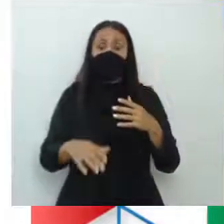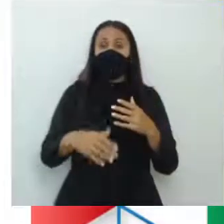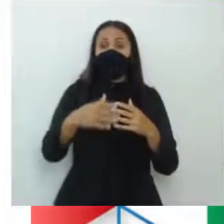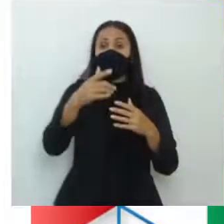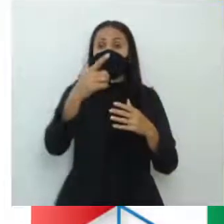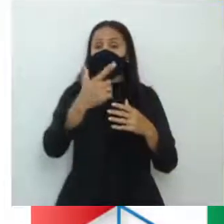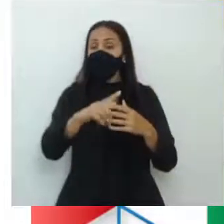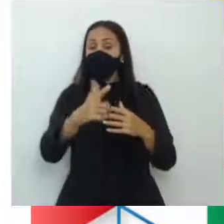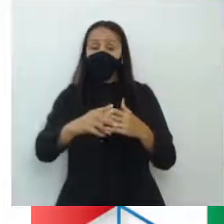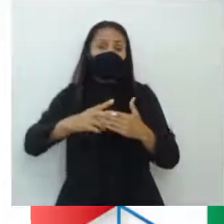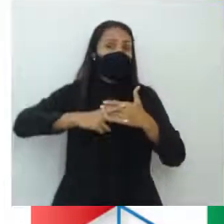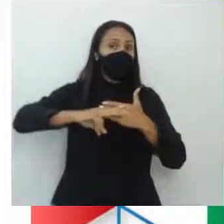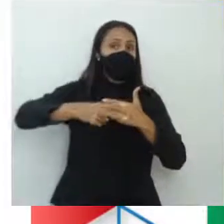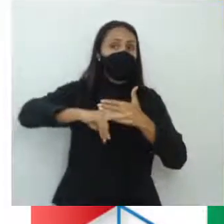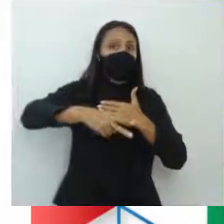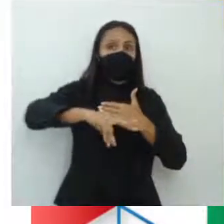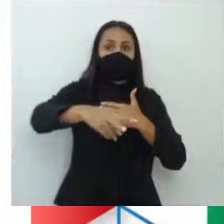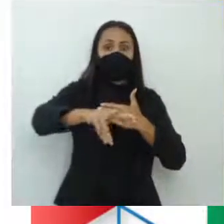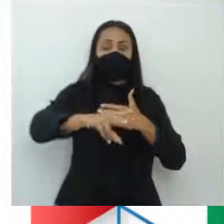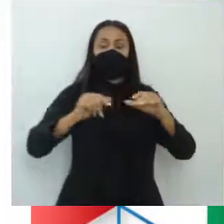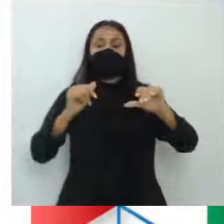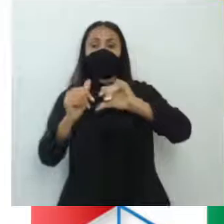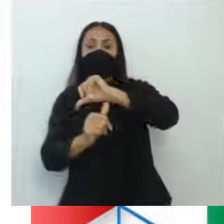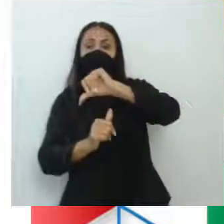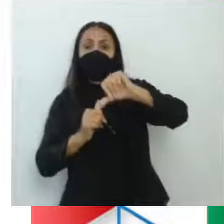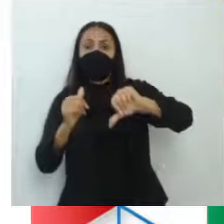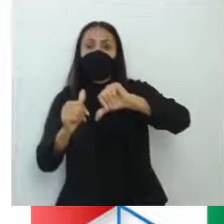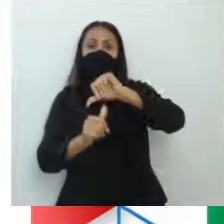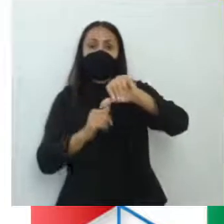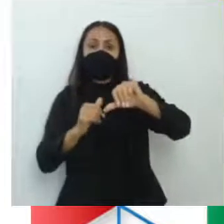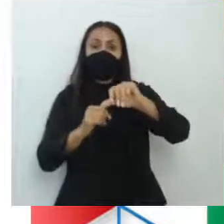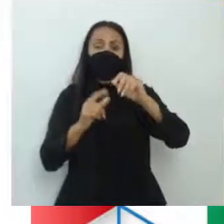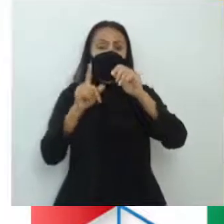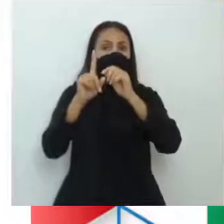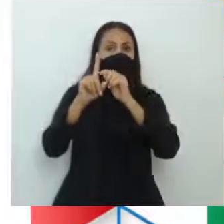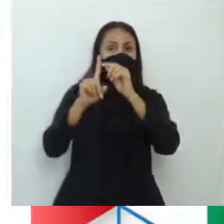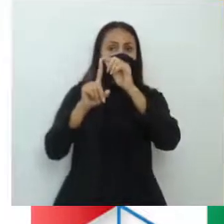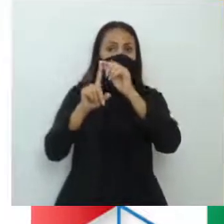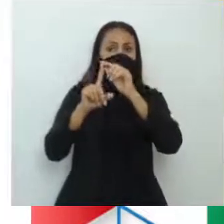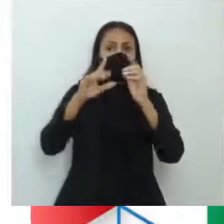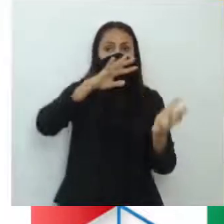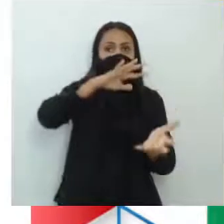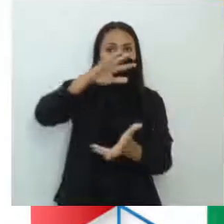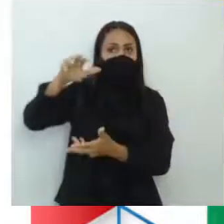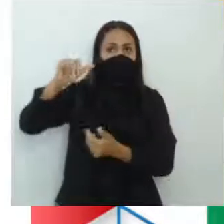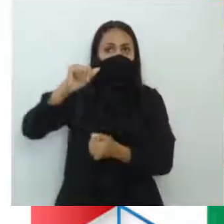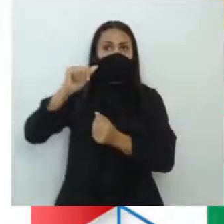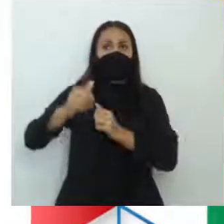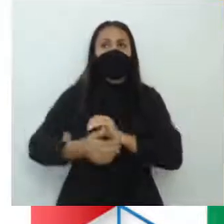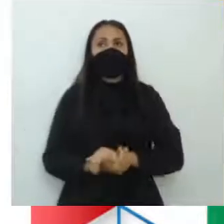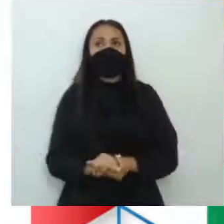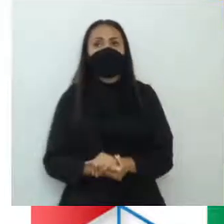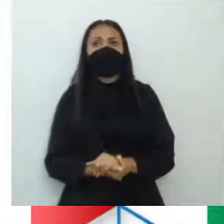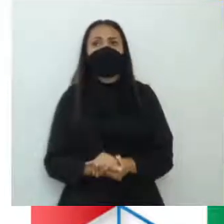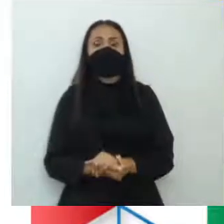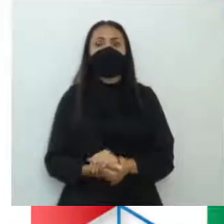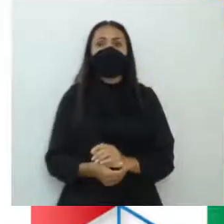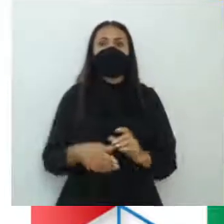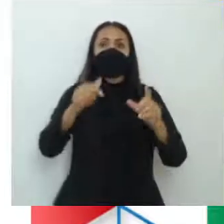uma consequência da alteração da temperatura do nosso planeta. Letra